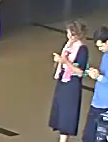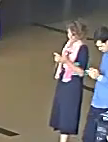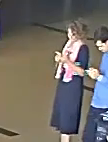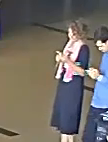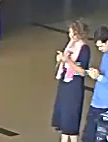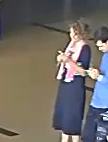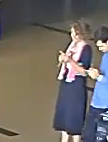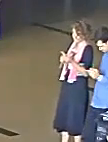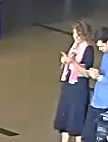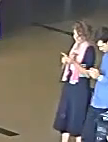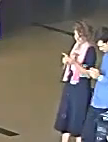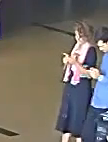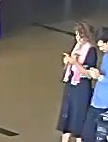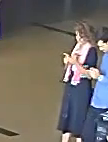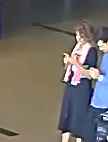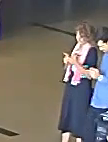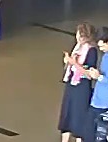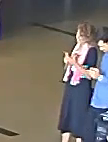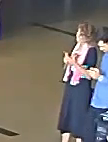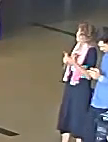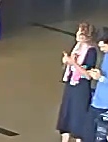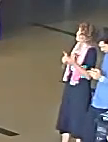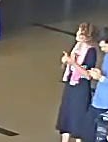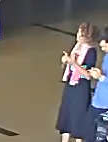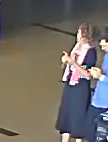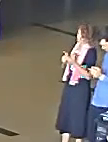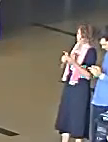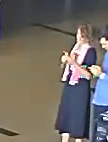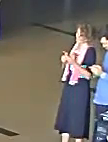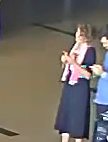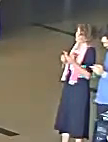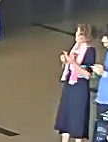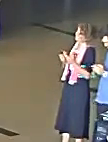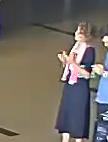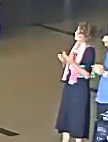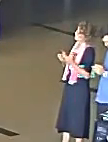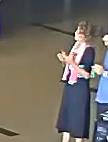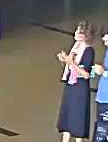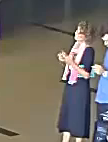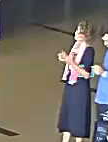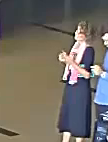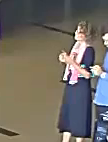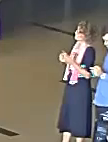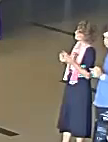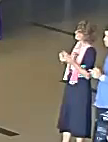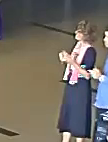pé e aí nós estamos pedindo